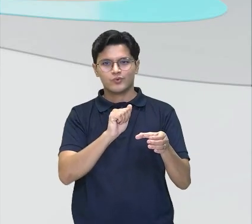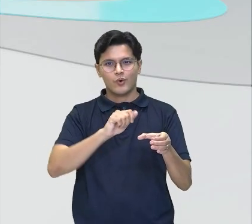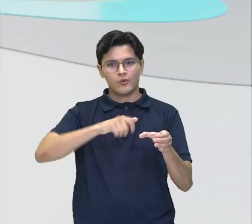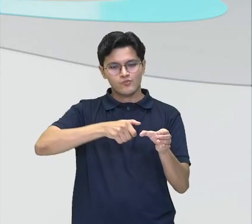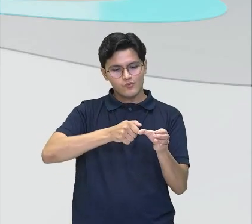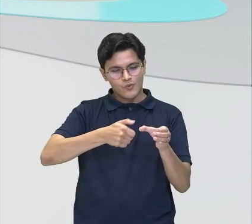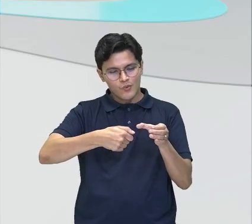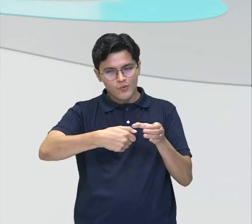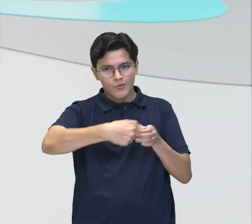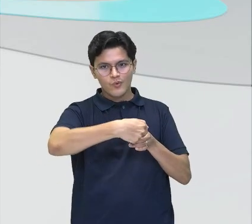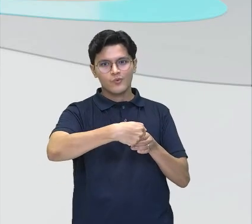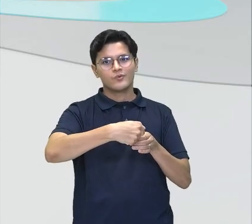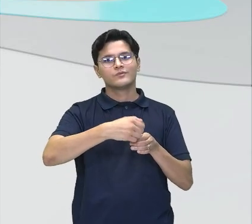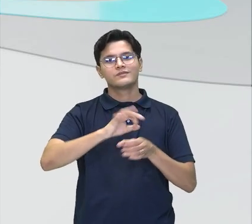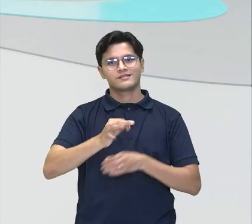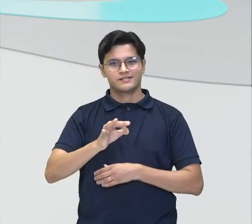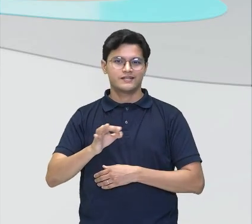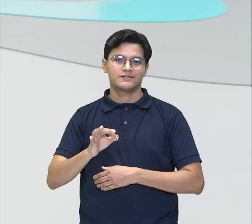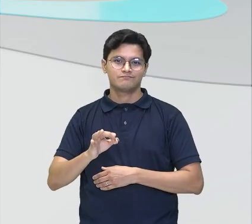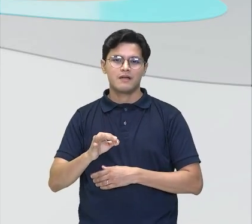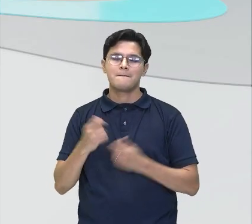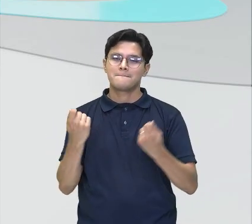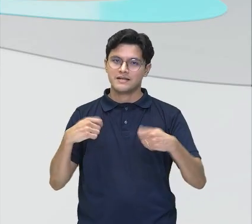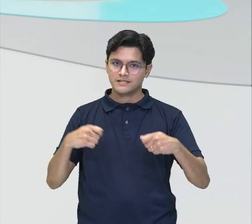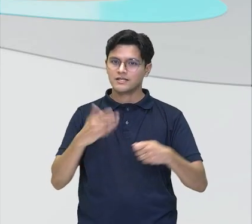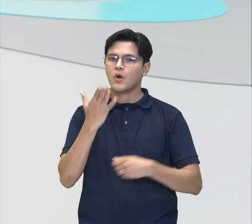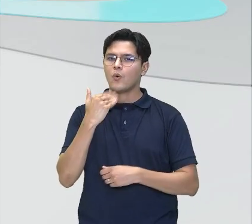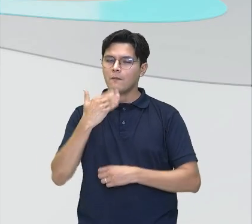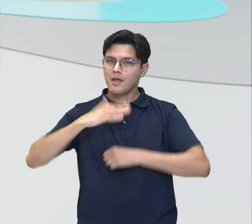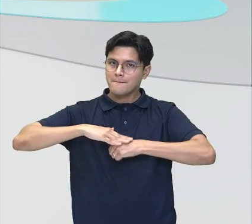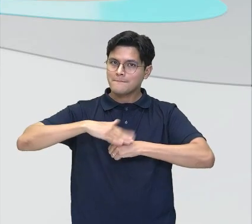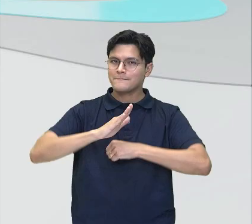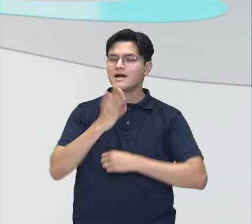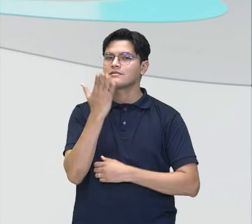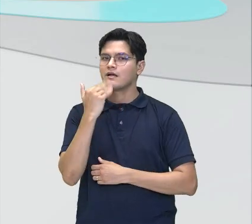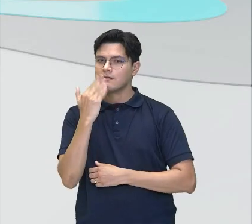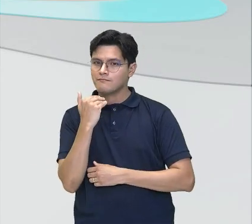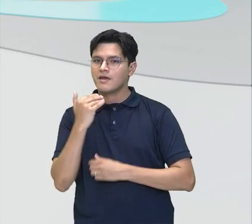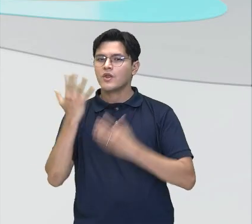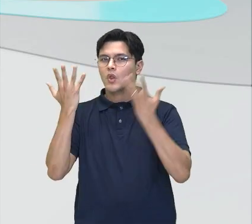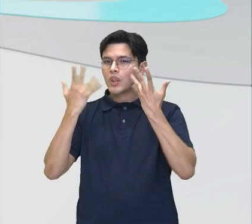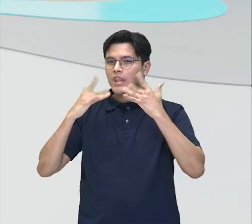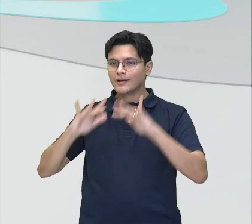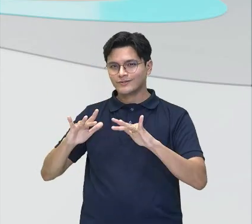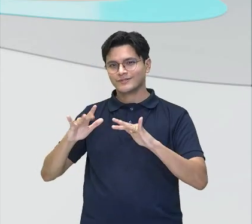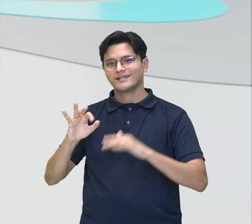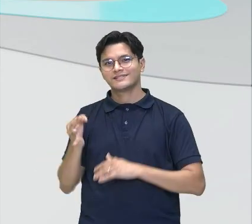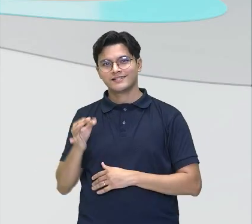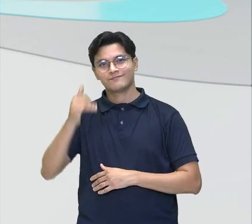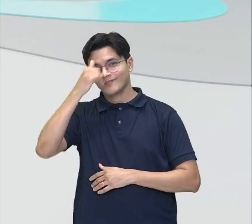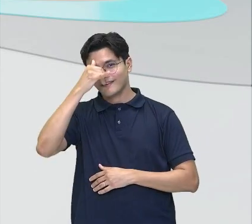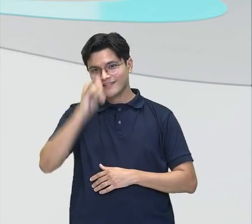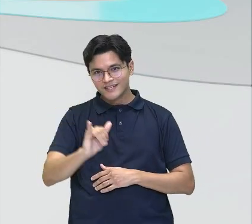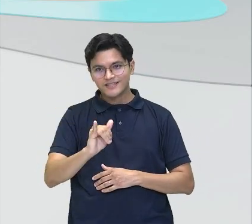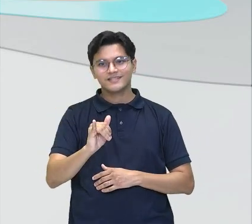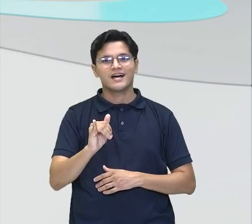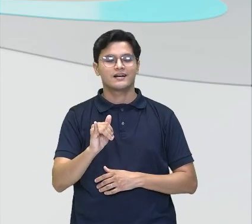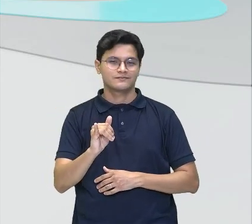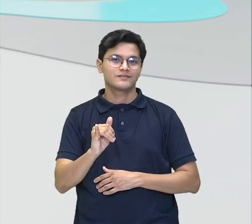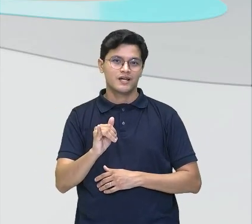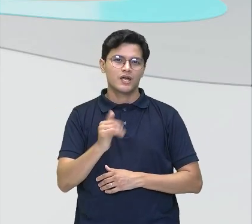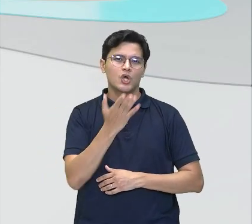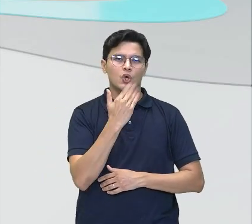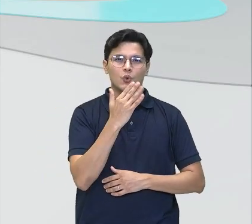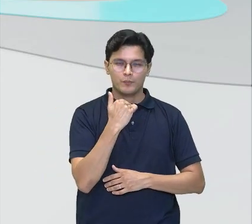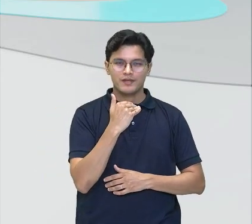mais alimentos naturais. E quando a gente abre menos embalagens, a gente está consumindo menos alimentos processados, industrializados, que tem